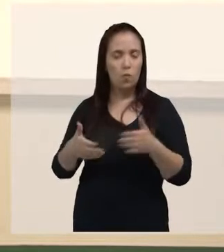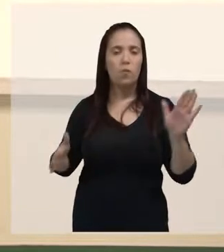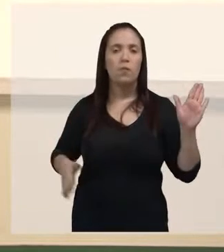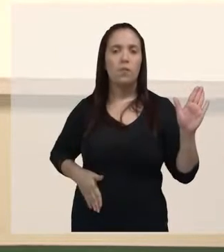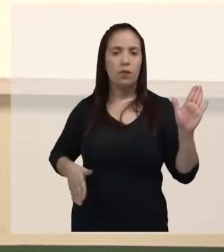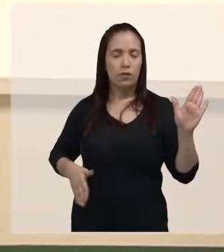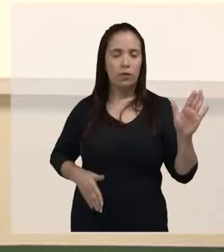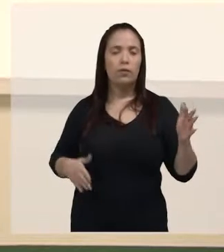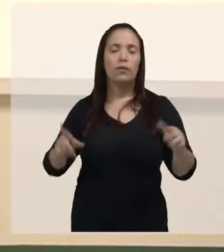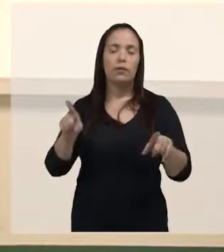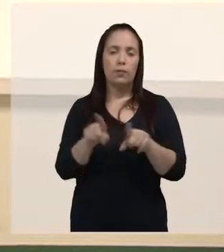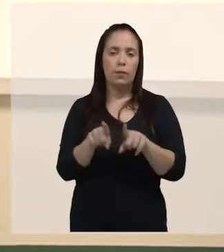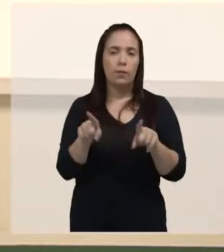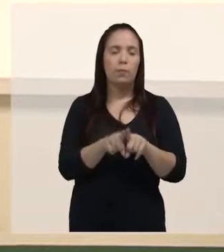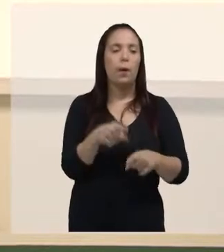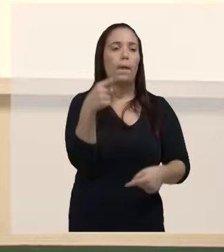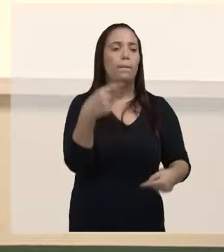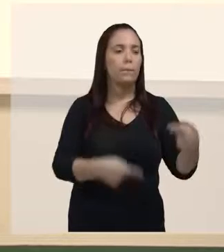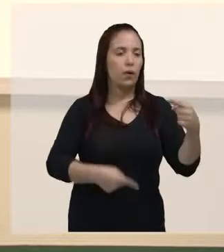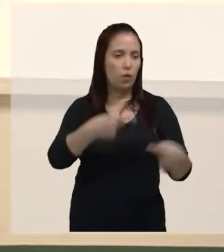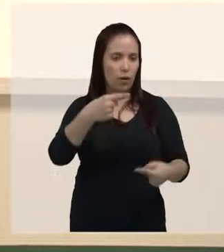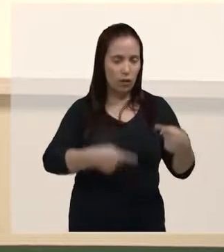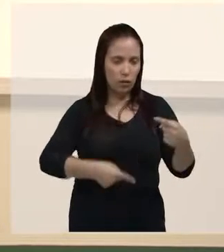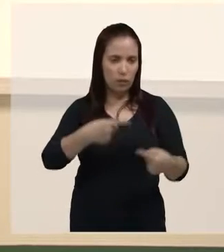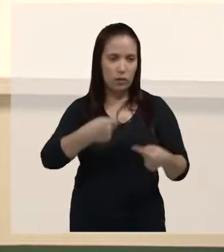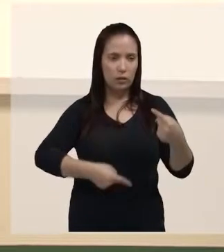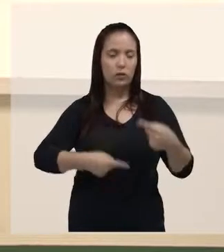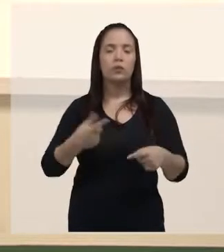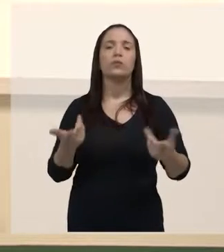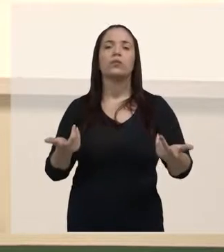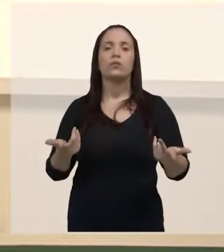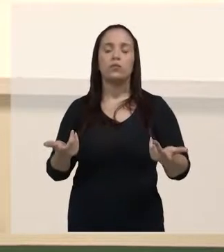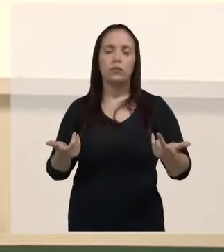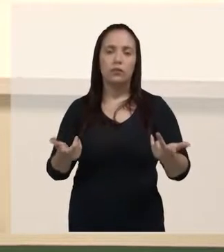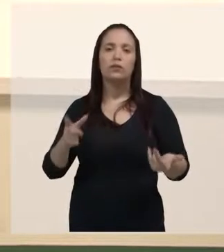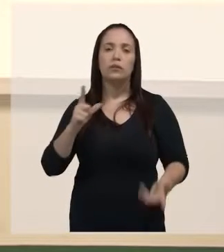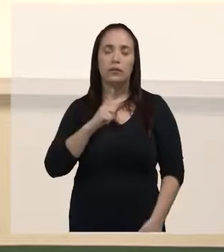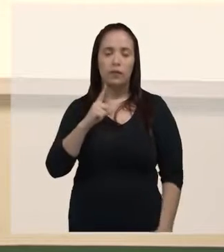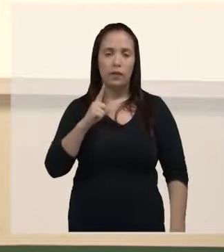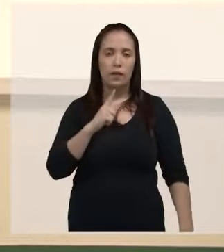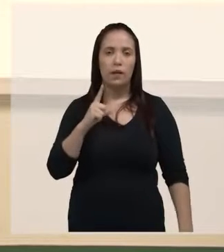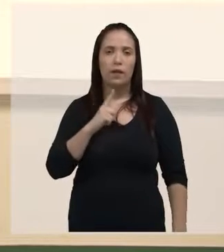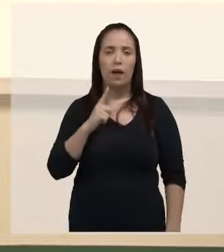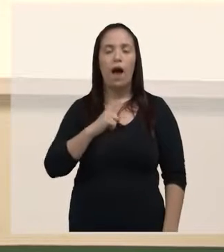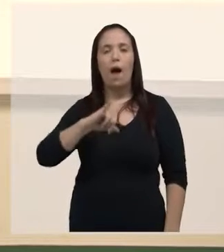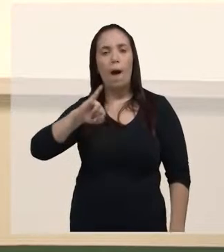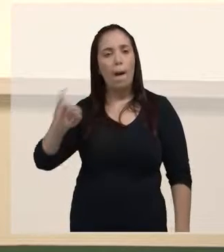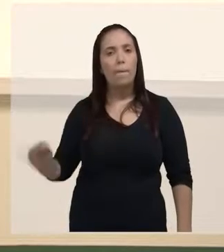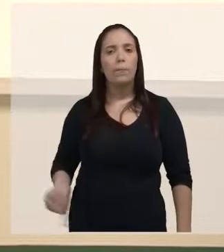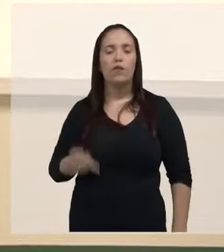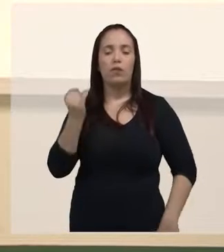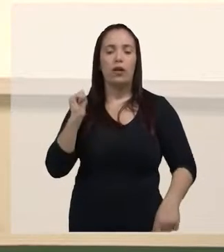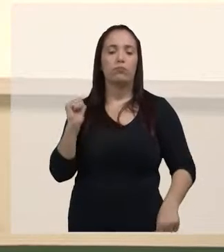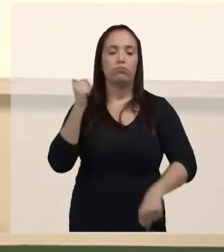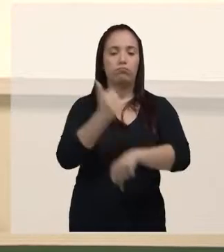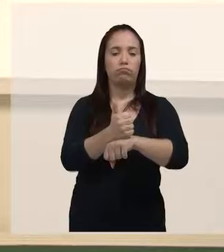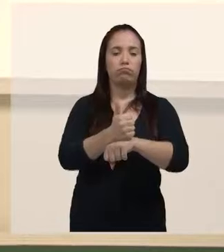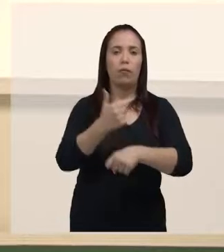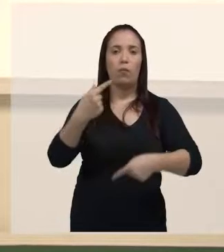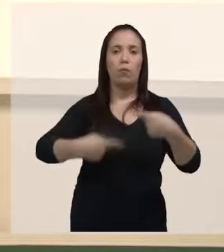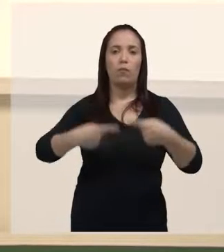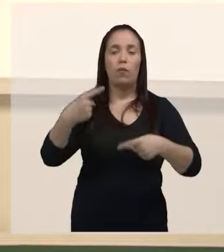mesmo processo. E os políticos bandidos e os bandidos políticos passaram a ter mandato para usar esse